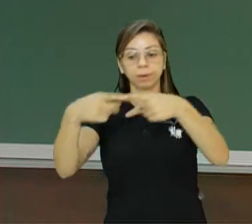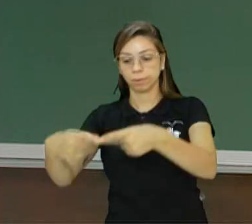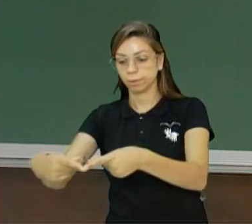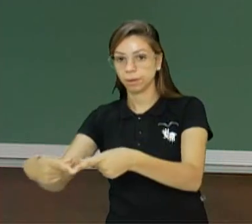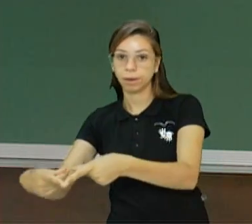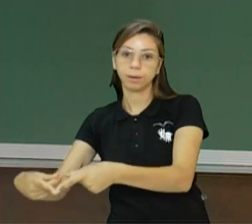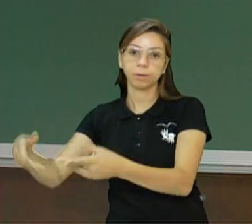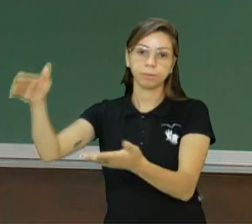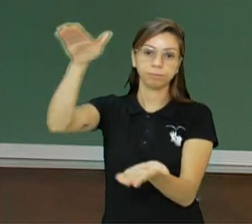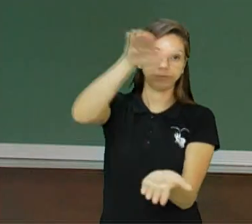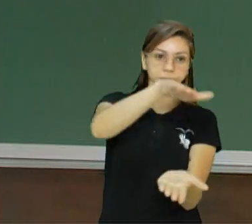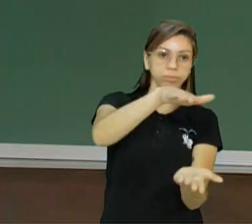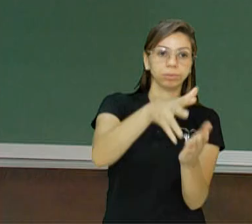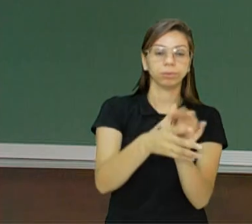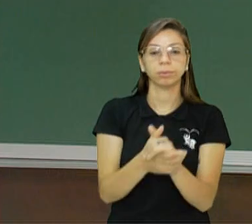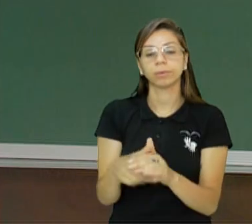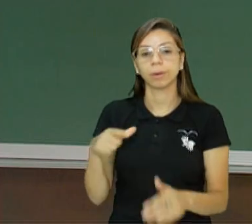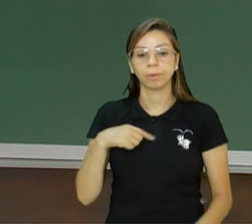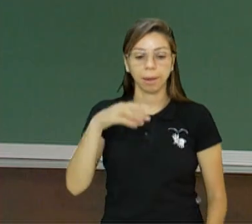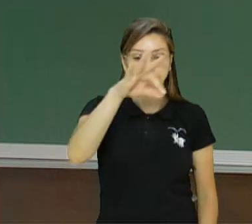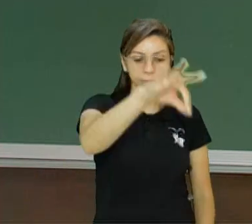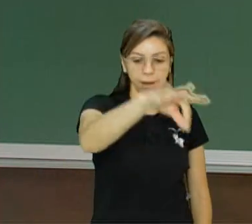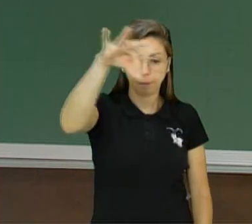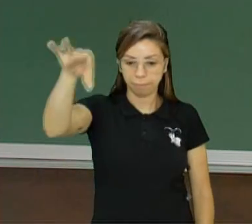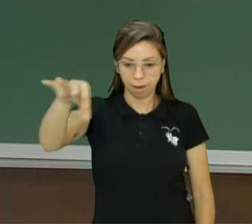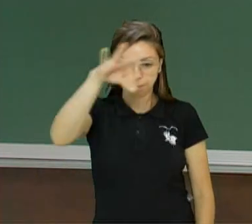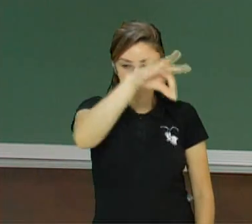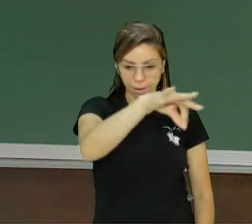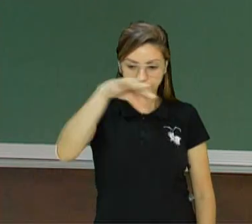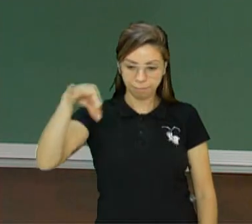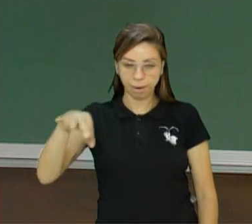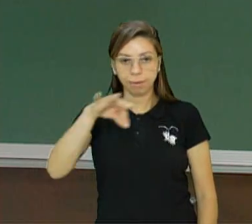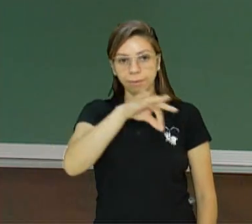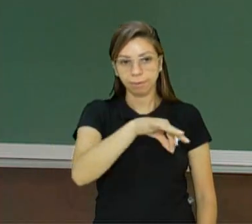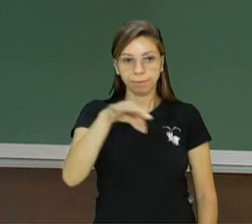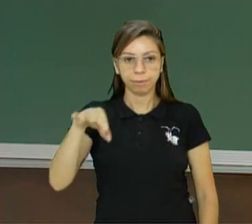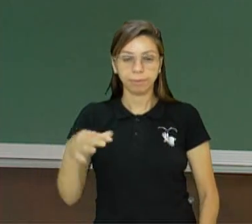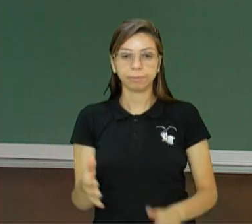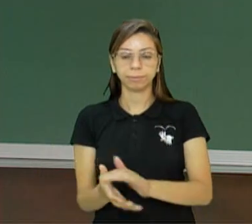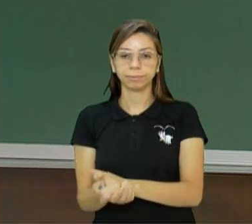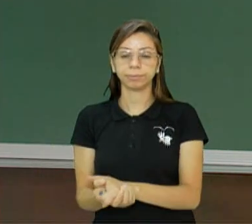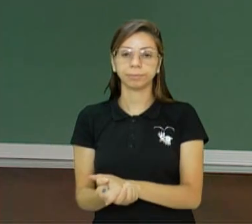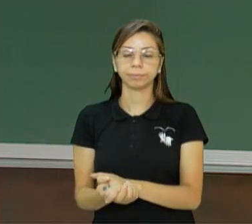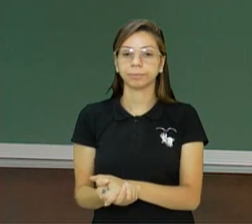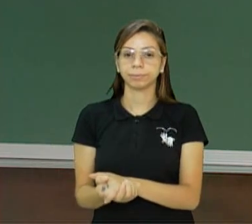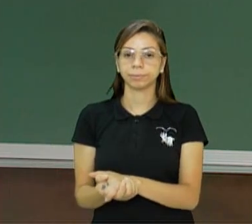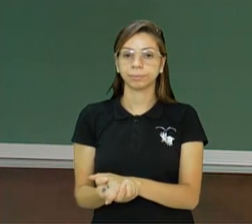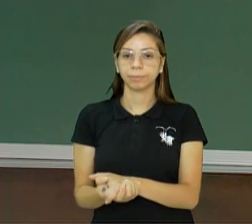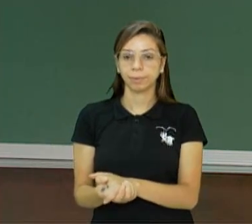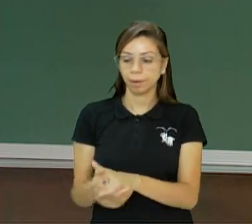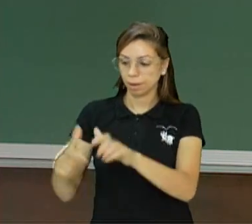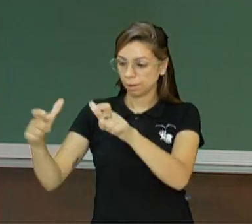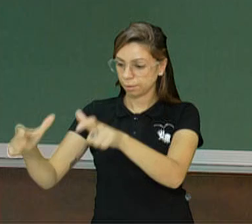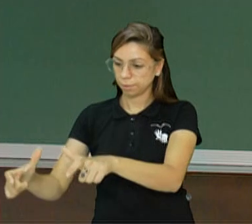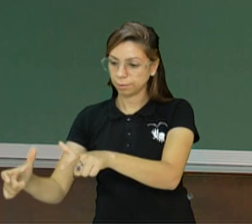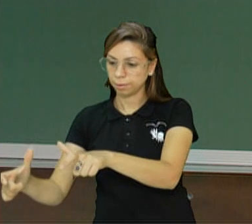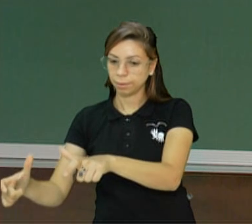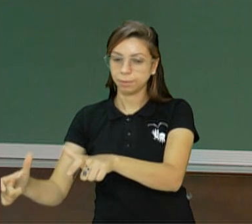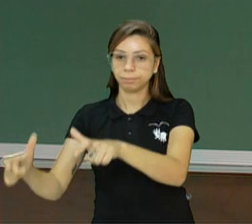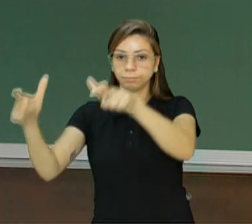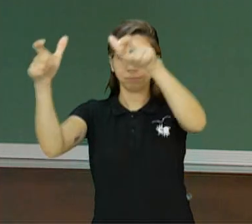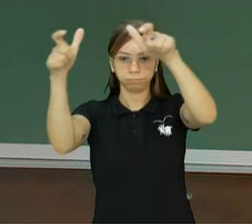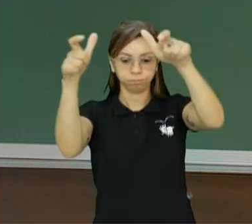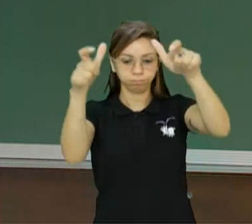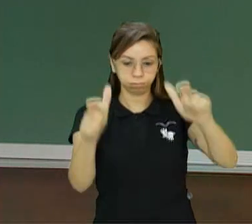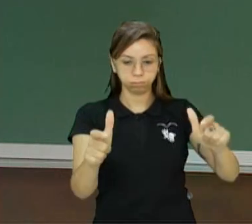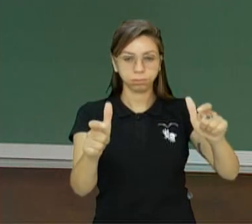aqui, ó, os palitinhos na vertical. No passo 3 a gente pega esse pentágono e tampa em cima daqueles palitinhos, ó. Tem